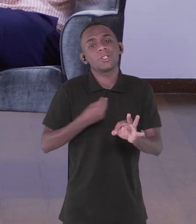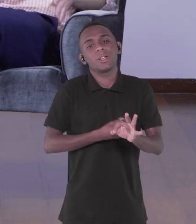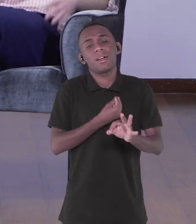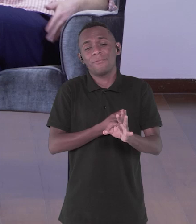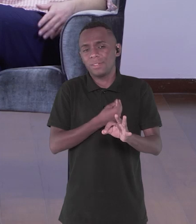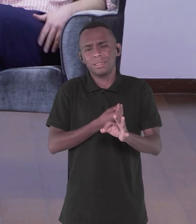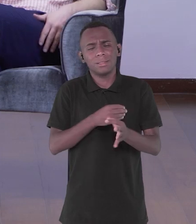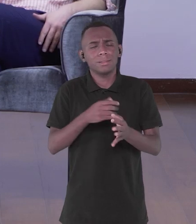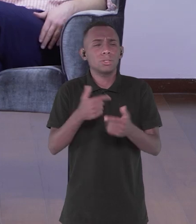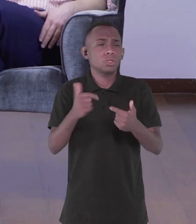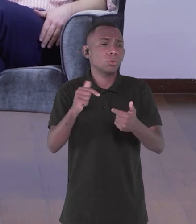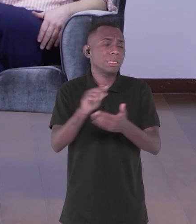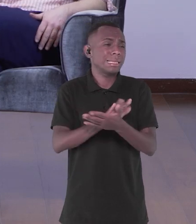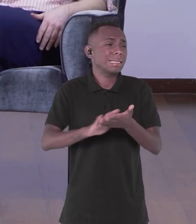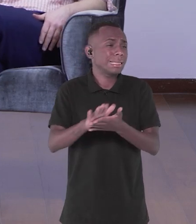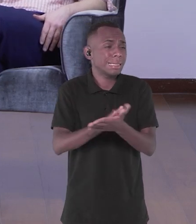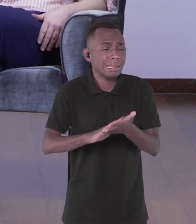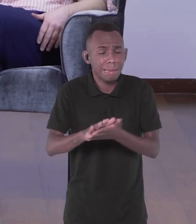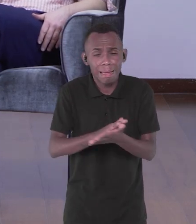multa de trânsito, Afonso.